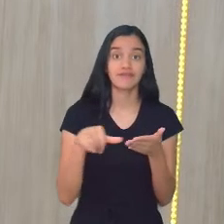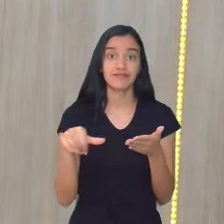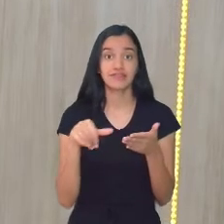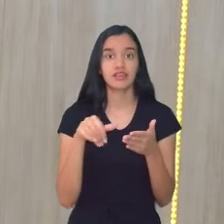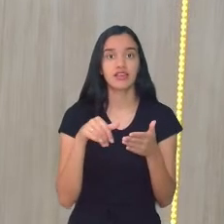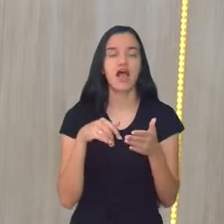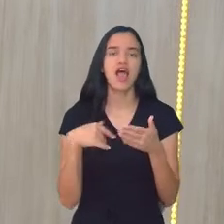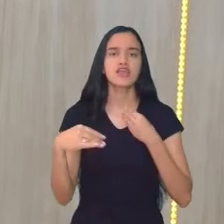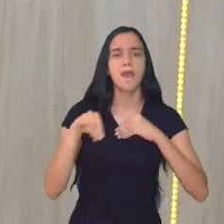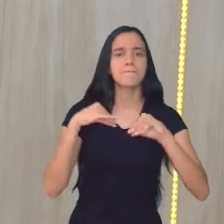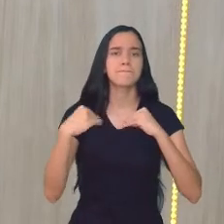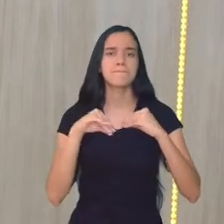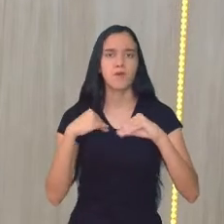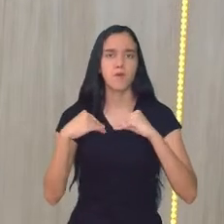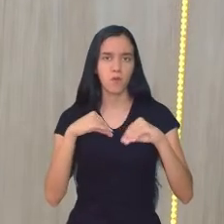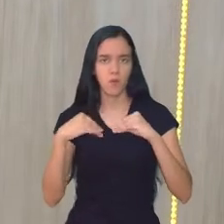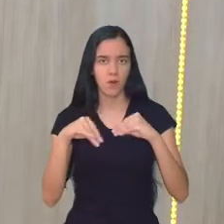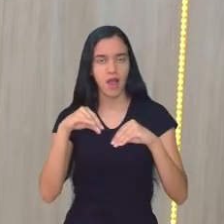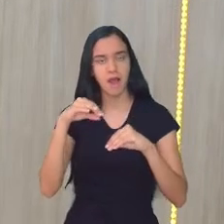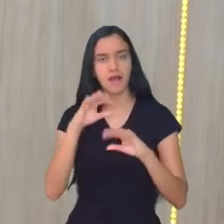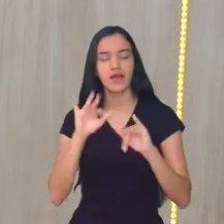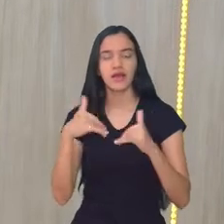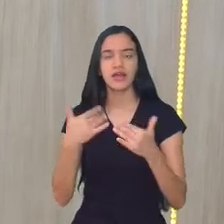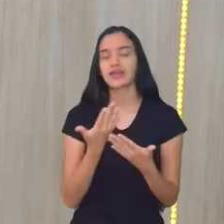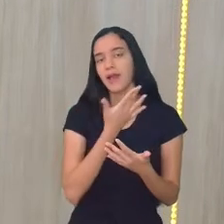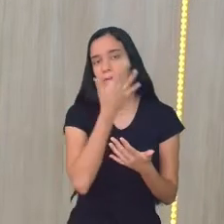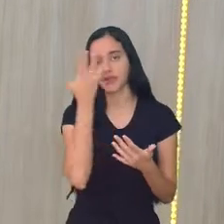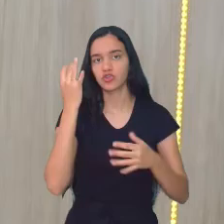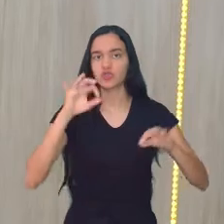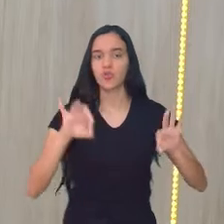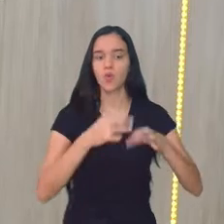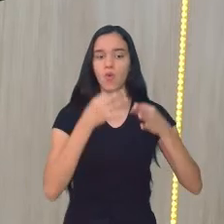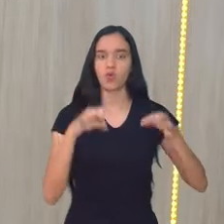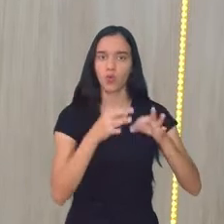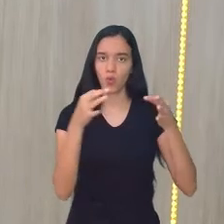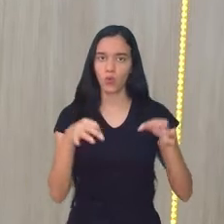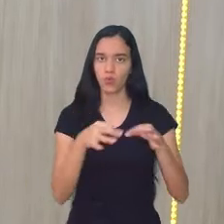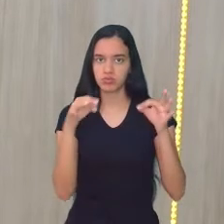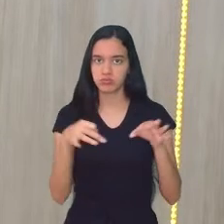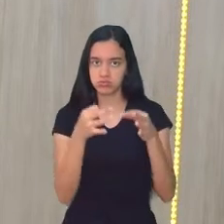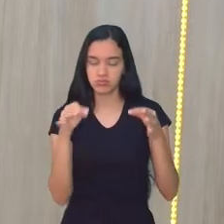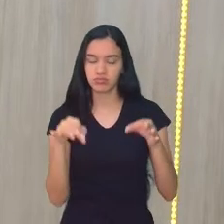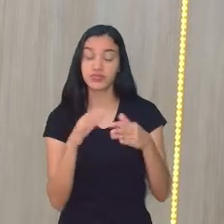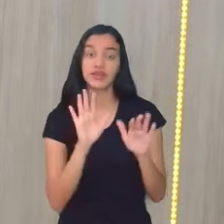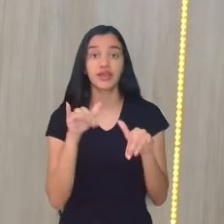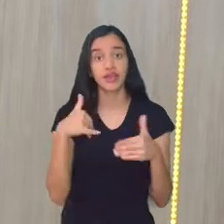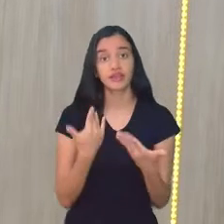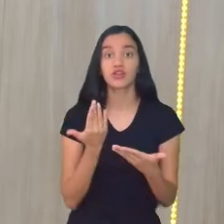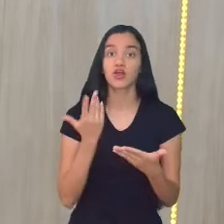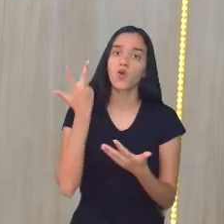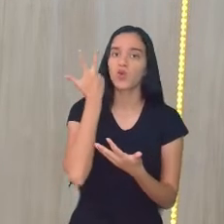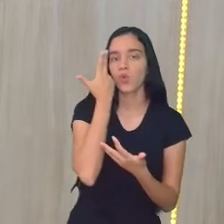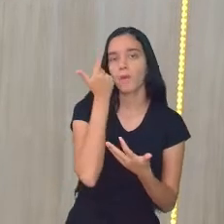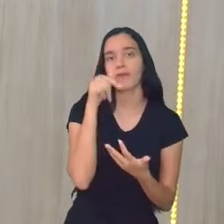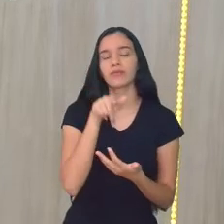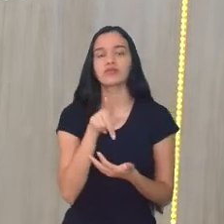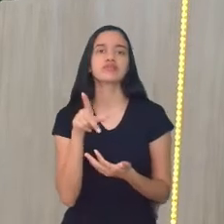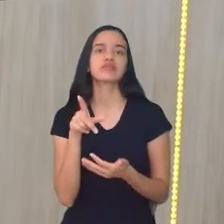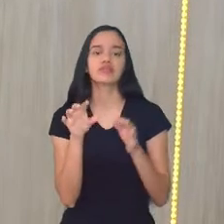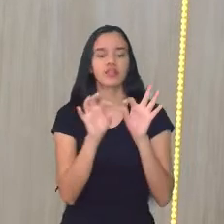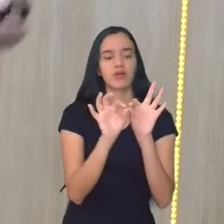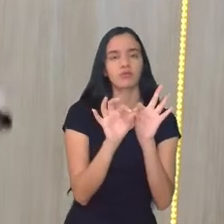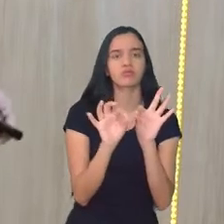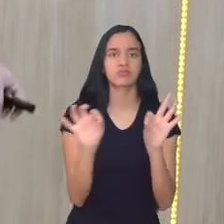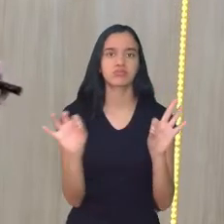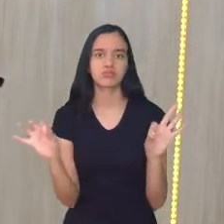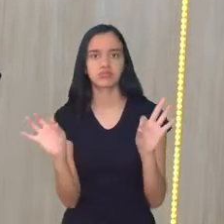mais molinha do costureiro, do alfaiate. Então, normalmente você está medindo